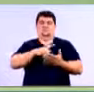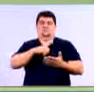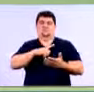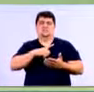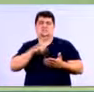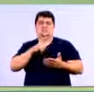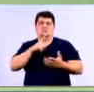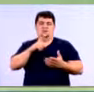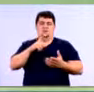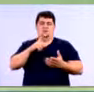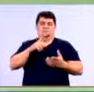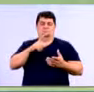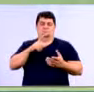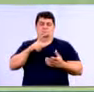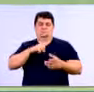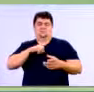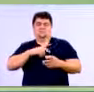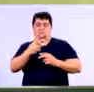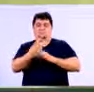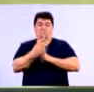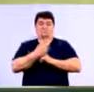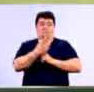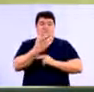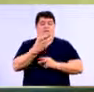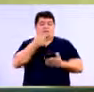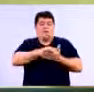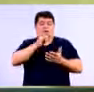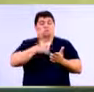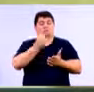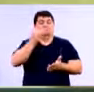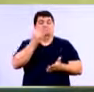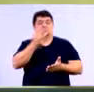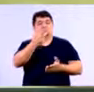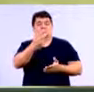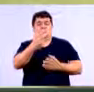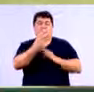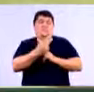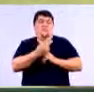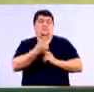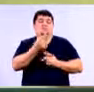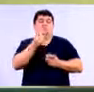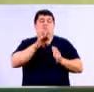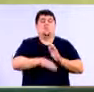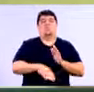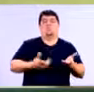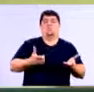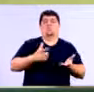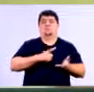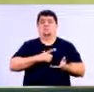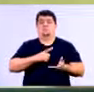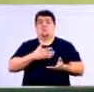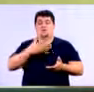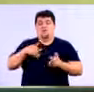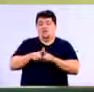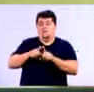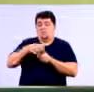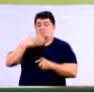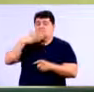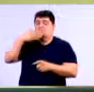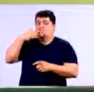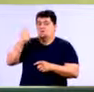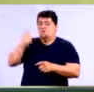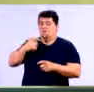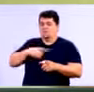mínima que você deseja tomar de empréstimo, que seria a menor taxa possível para um financiamento, vale a pena, como pode ser a melhor taxa possível para você